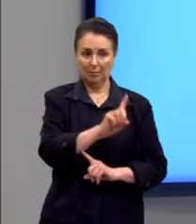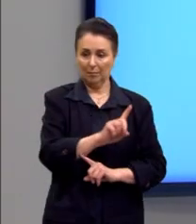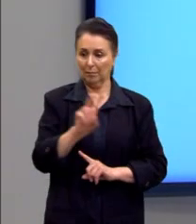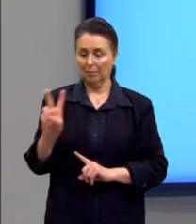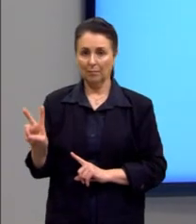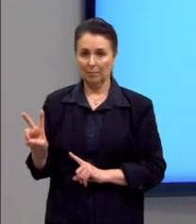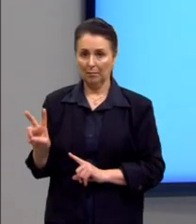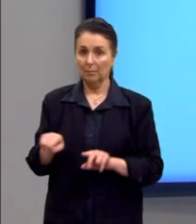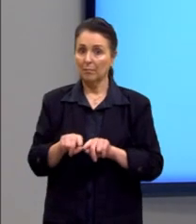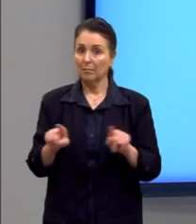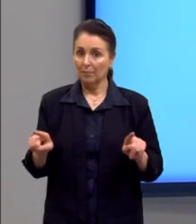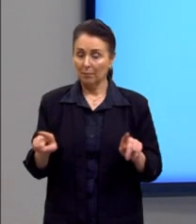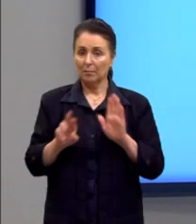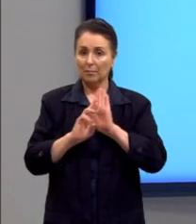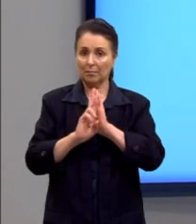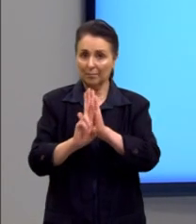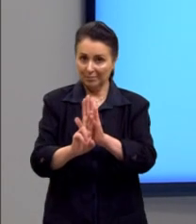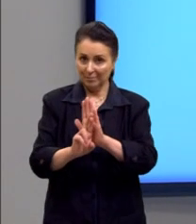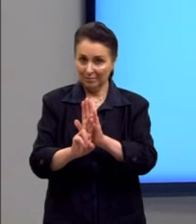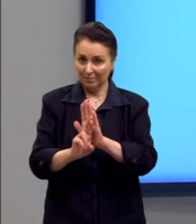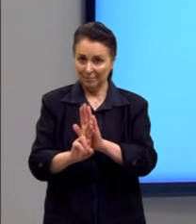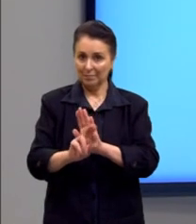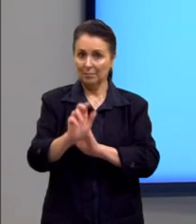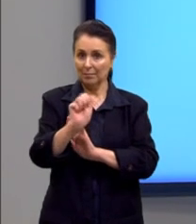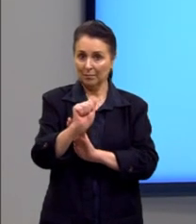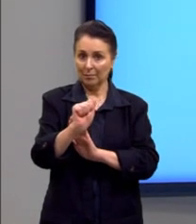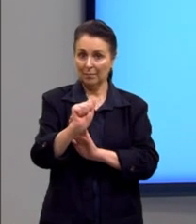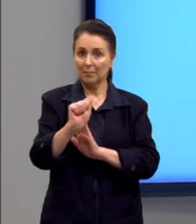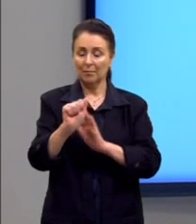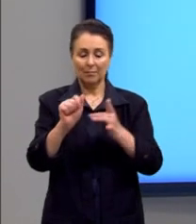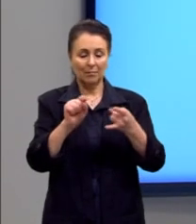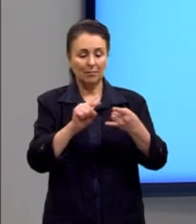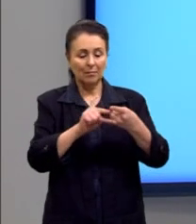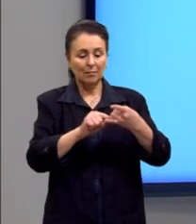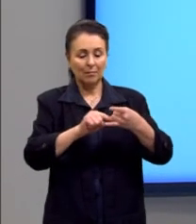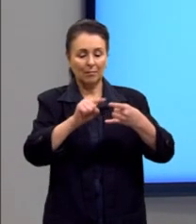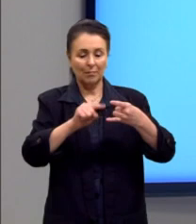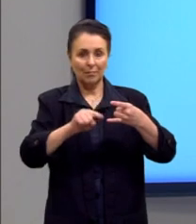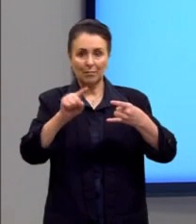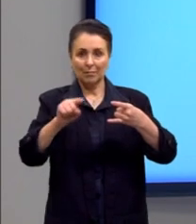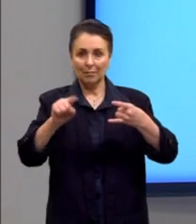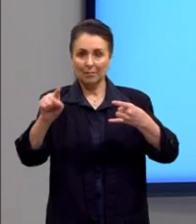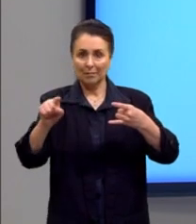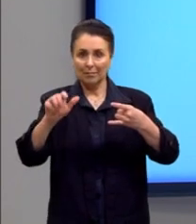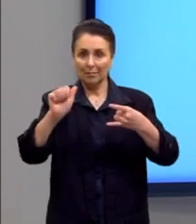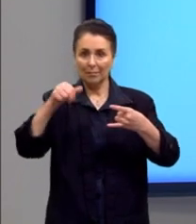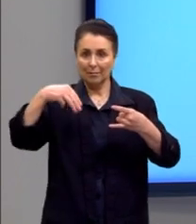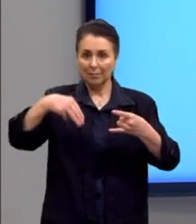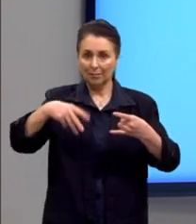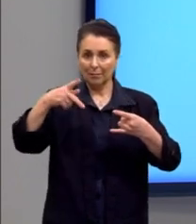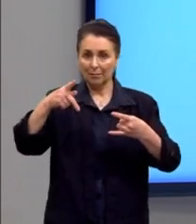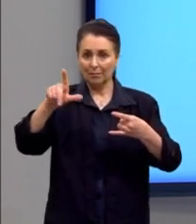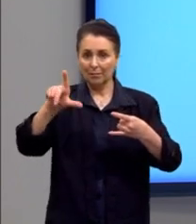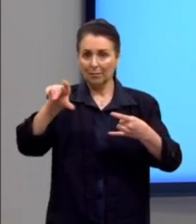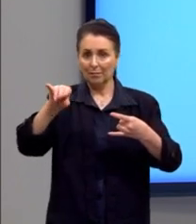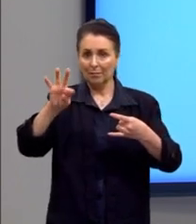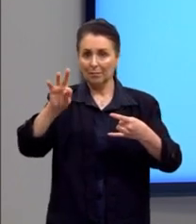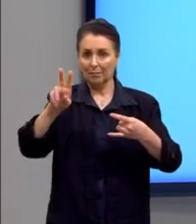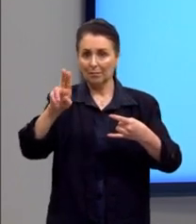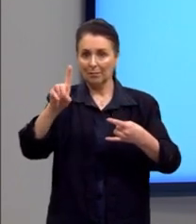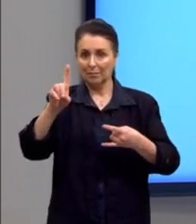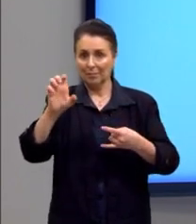mas ambos representariam a amplitude né que nós chamamos de ar e